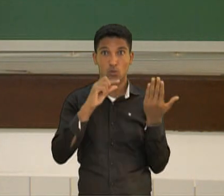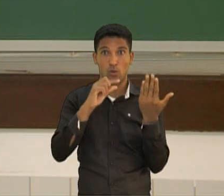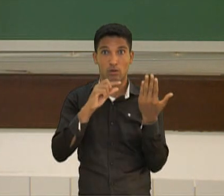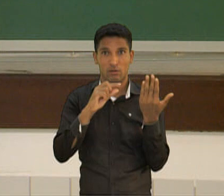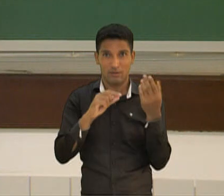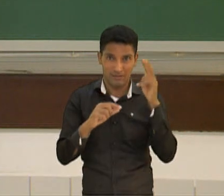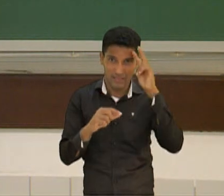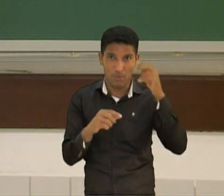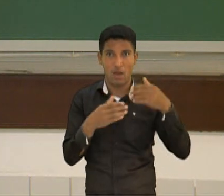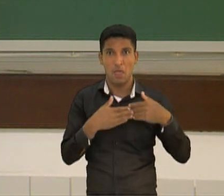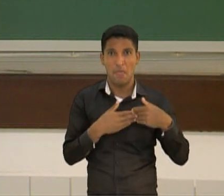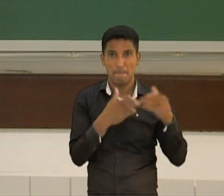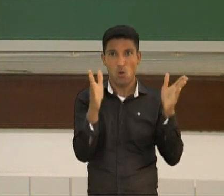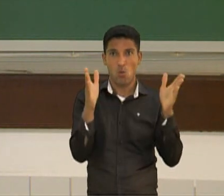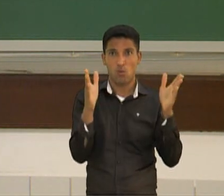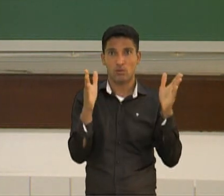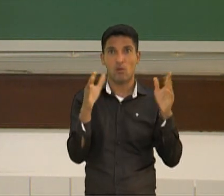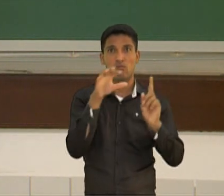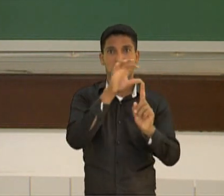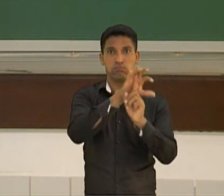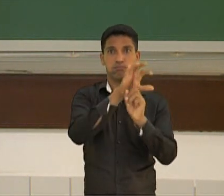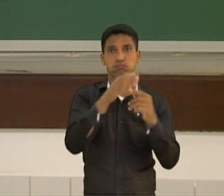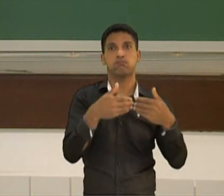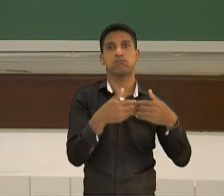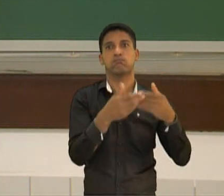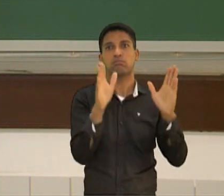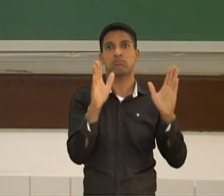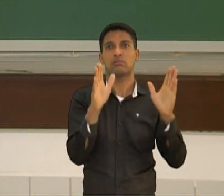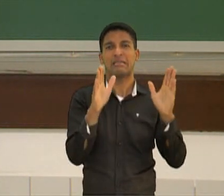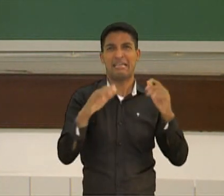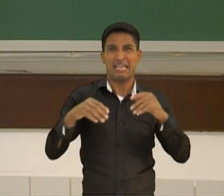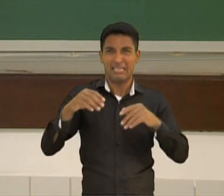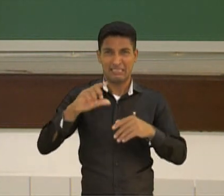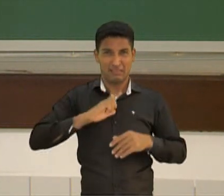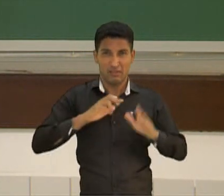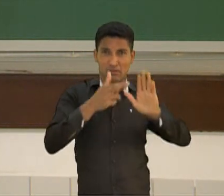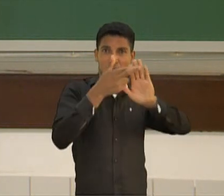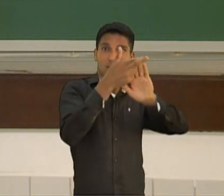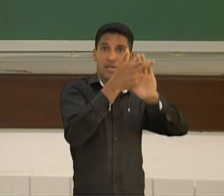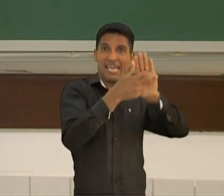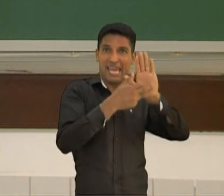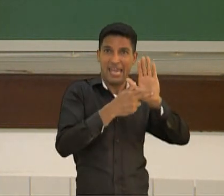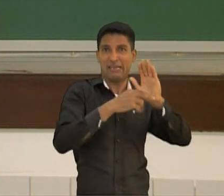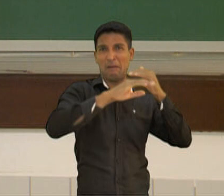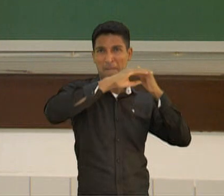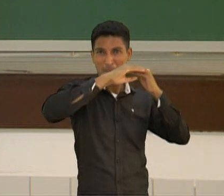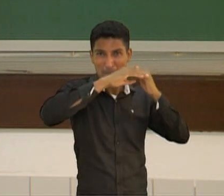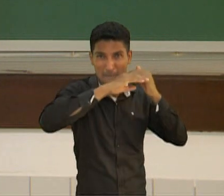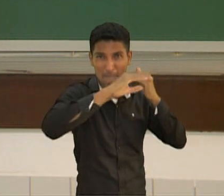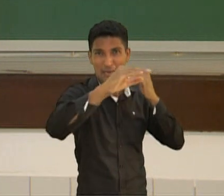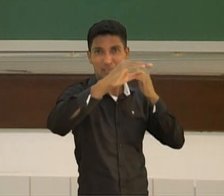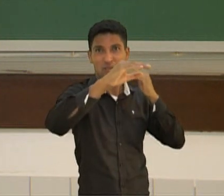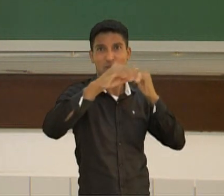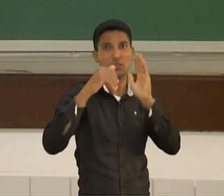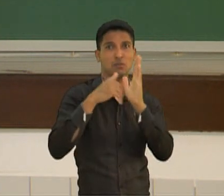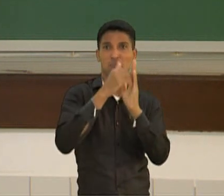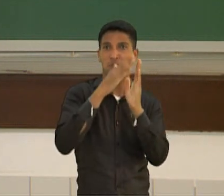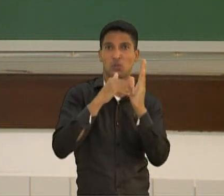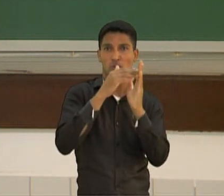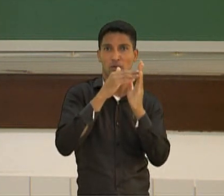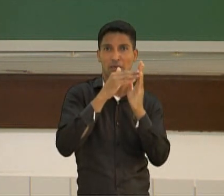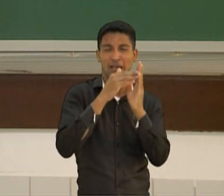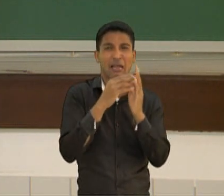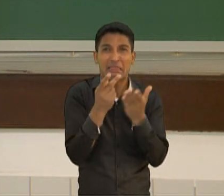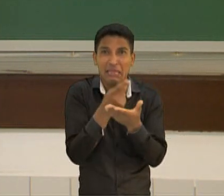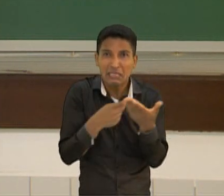de seguir a regra, um padrão, né, de pintura, um único padrão, né? E sim, você poderia expressar, né,